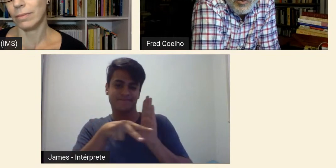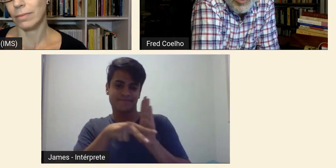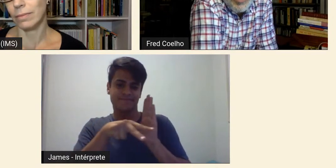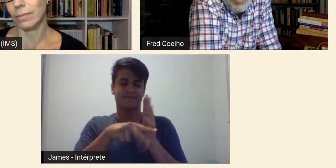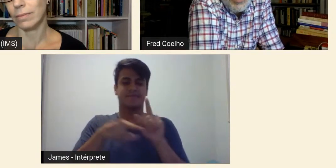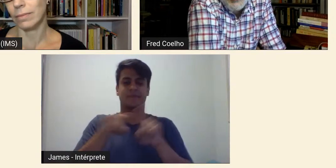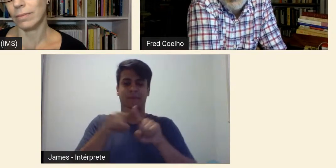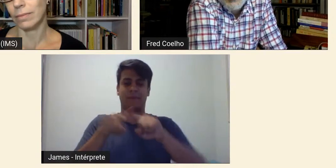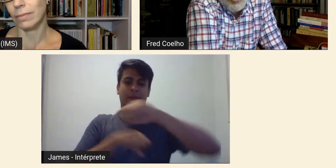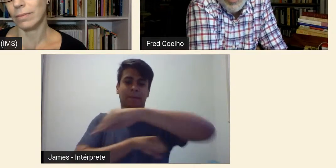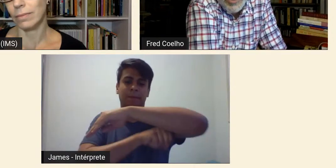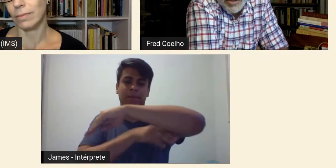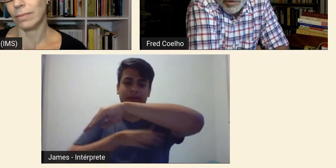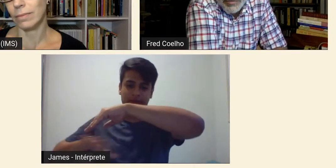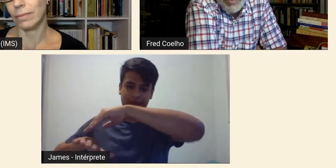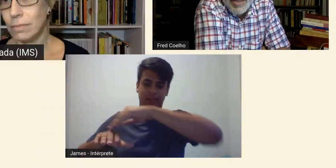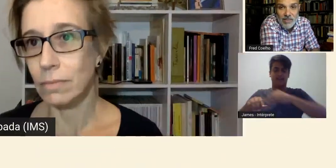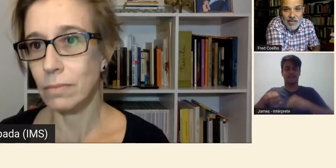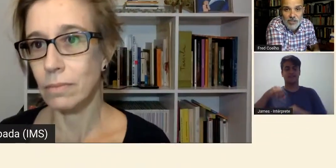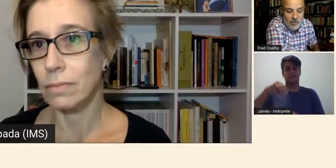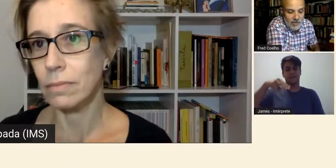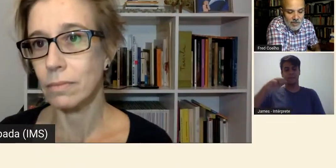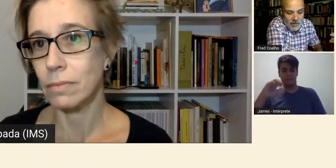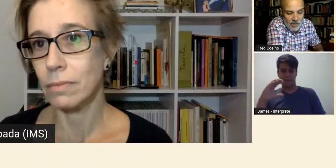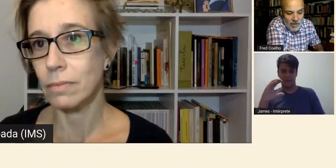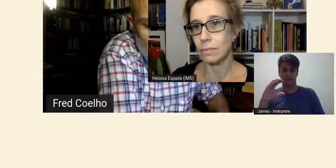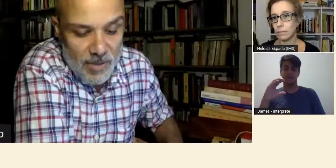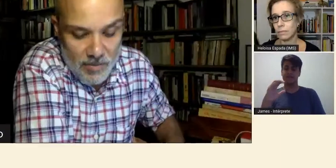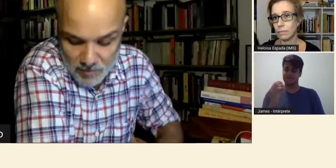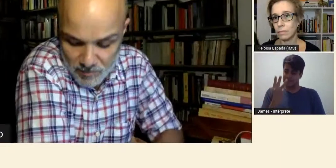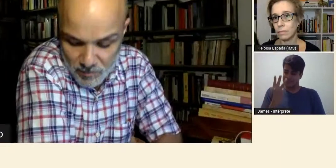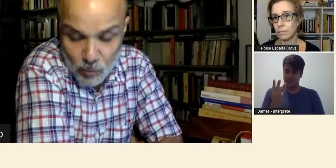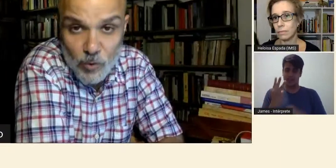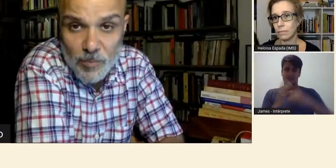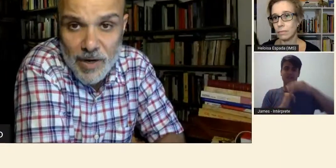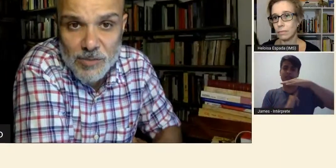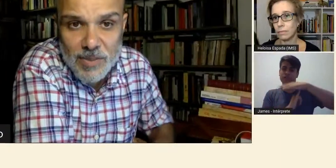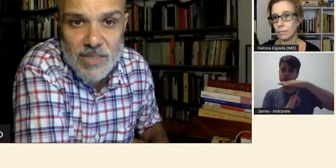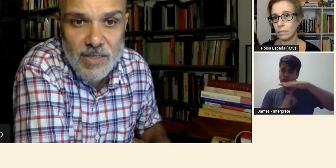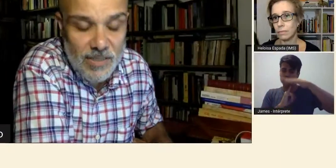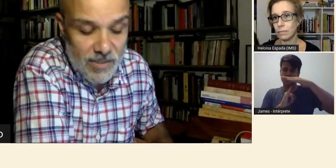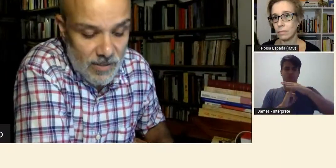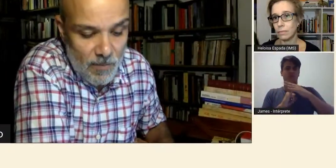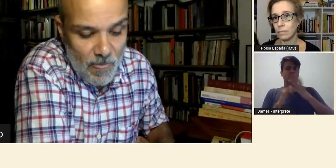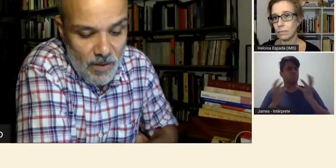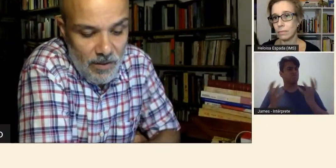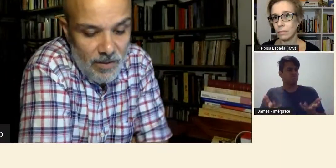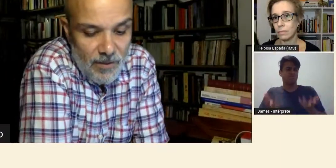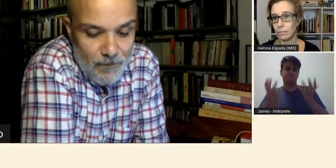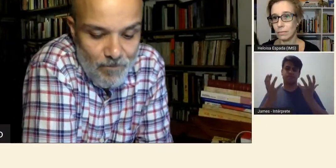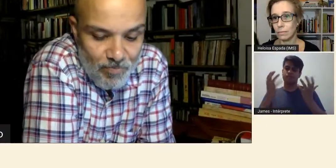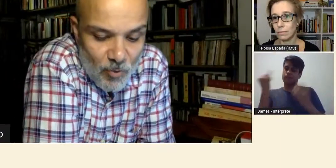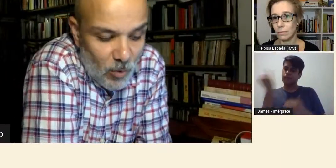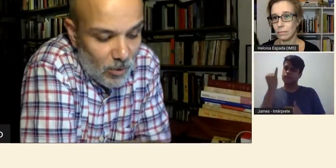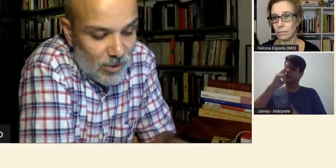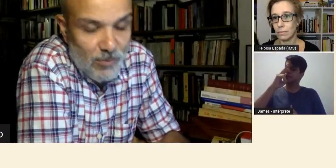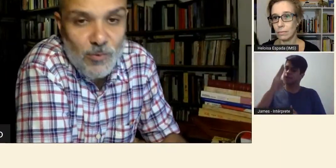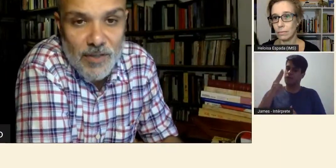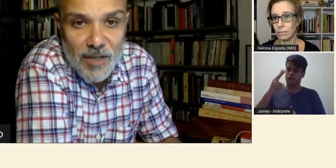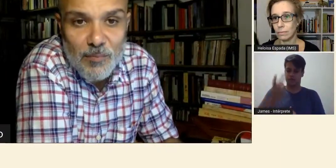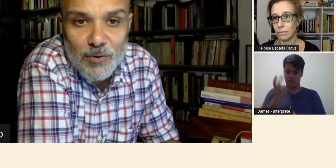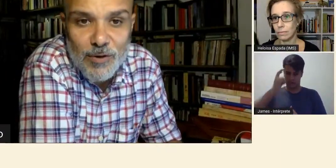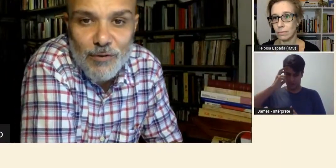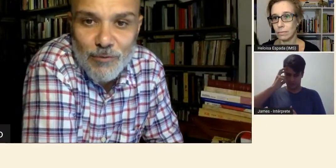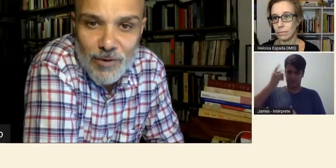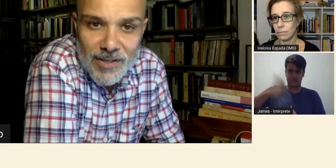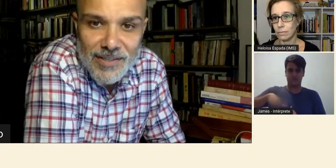MAC, da USP, três instituições fundamentais para cultura e para arte brasileira. E, como nós temos